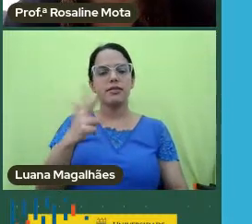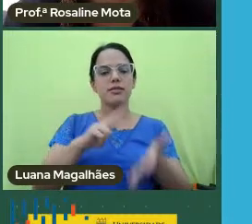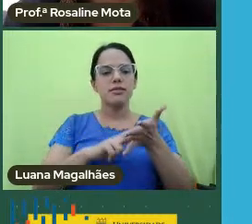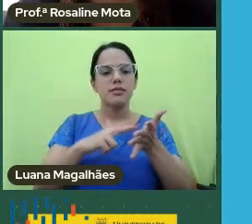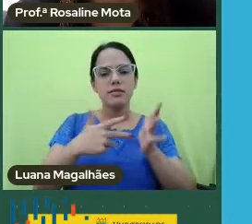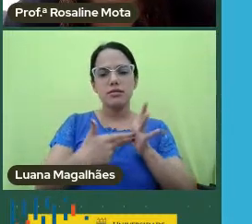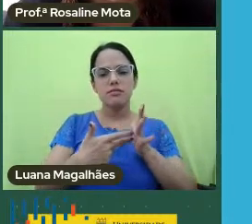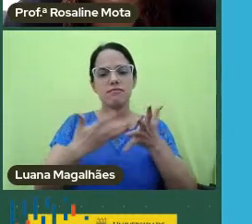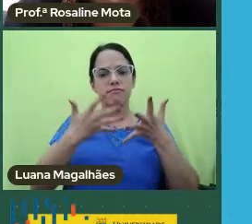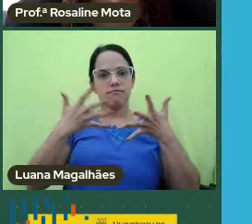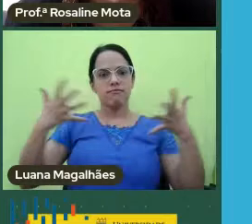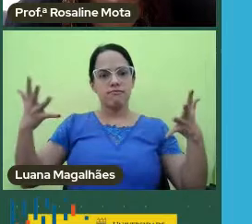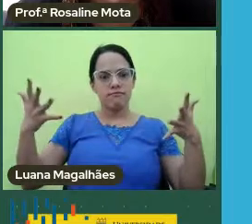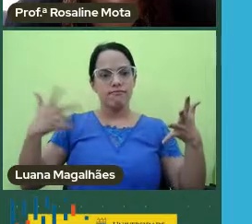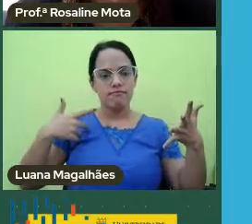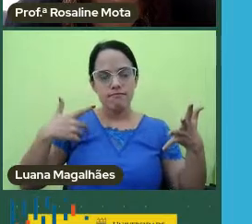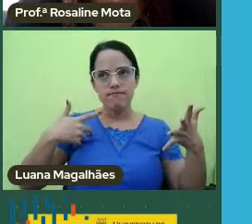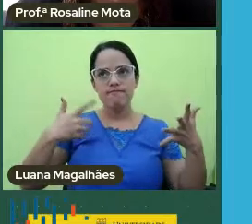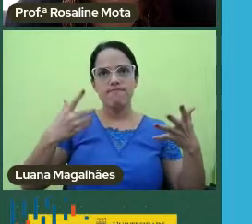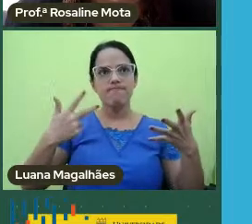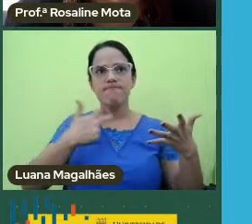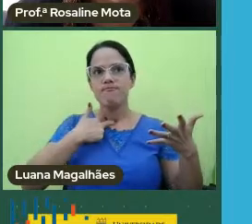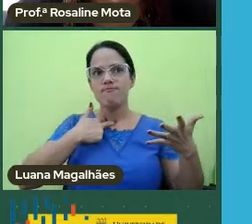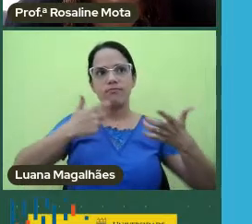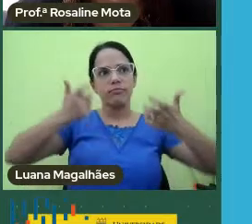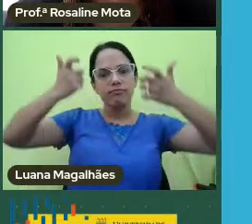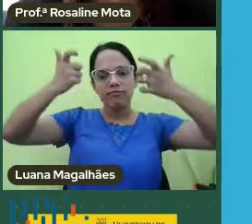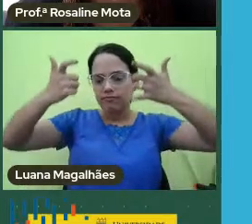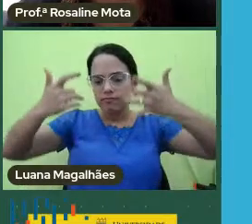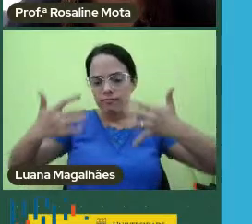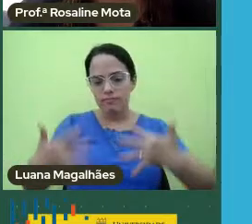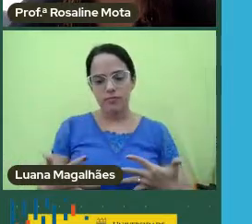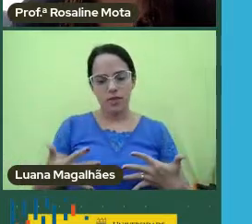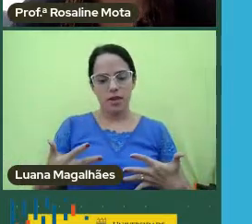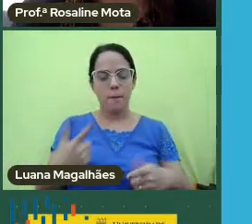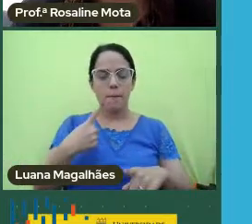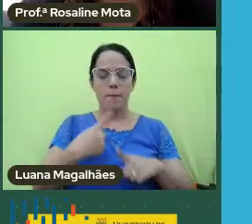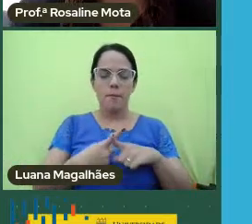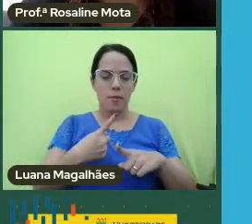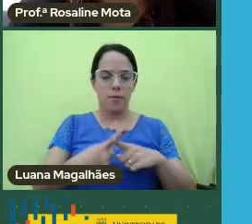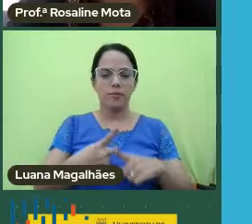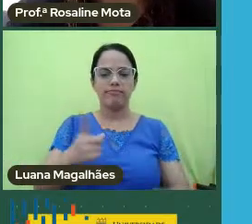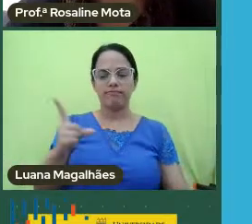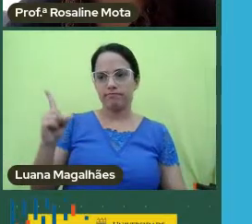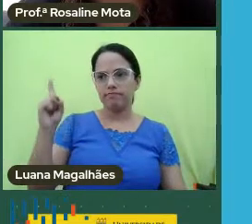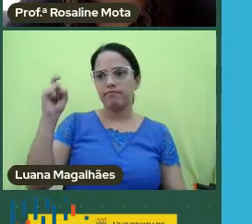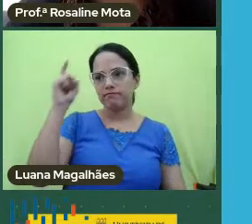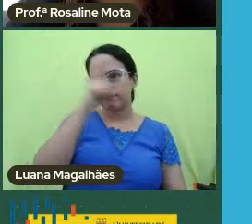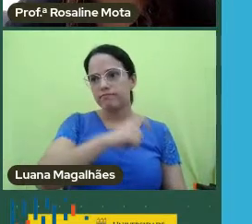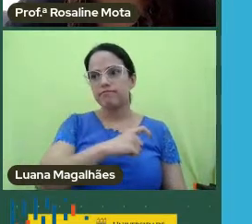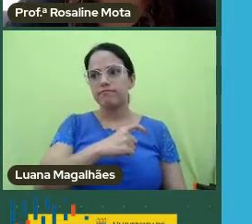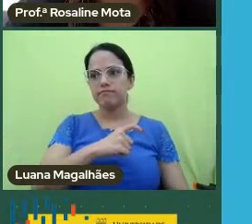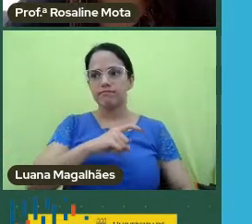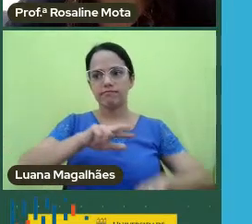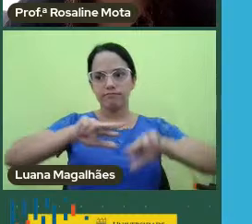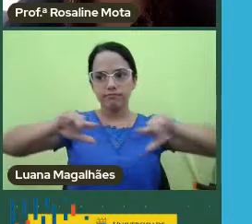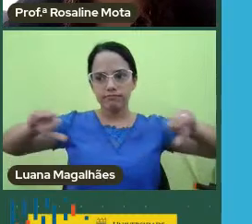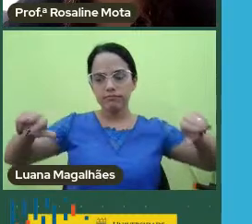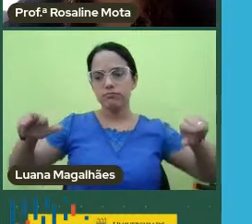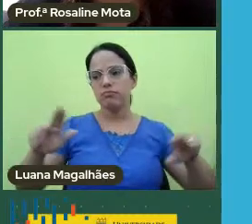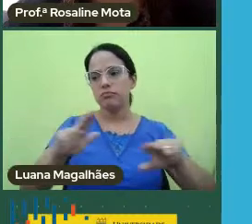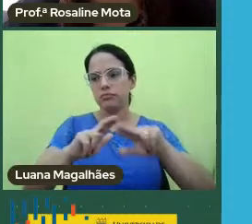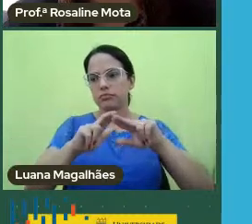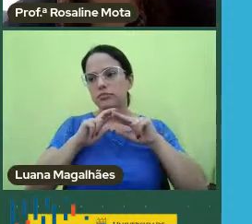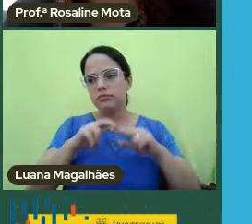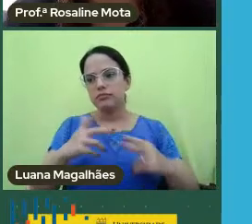É quase que indescritível. Por quê? Porque é muito, muito complexo. E aí, tanto é que